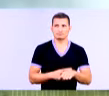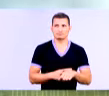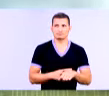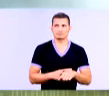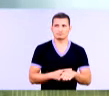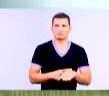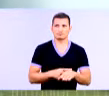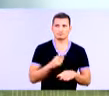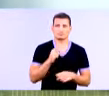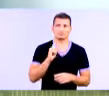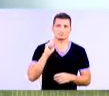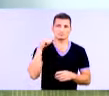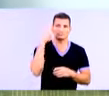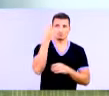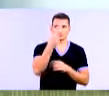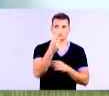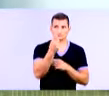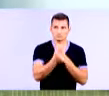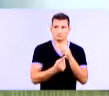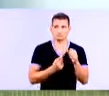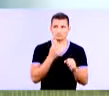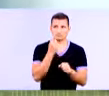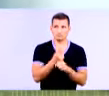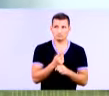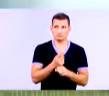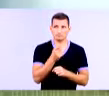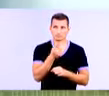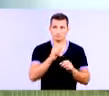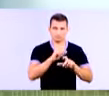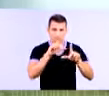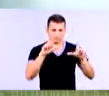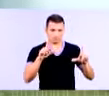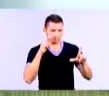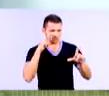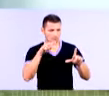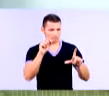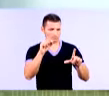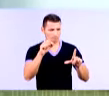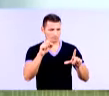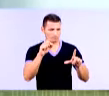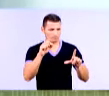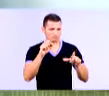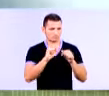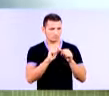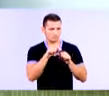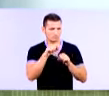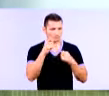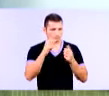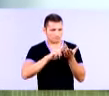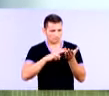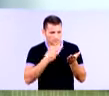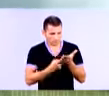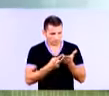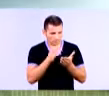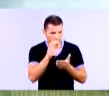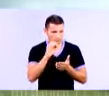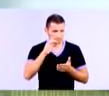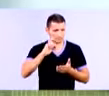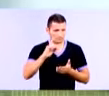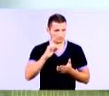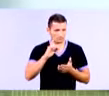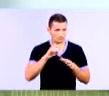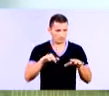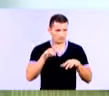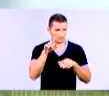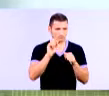E depois de um ano você querer abrir, o que que eu fiz aqui? Você tem que interpretar o código de programação que você fez para saber o que você fez. Então é bom